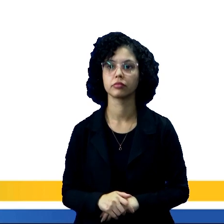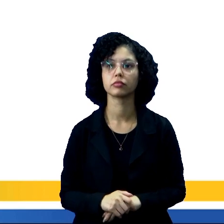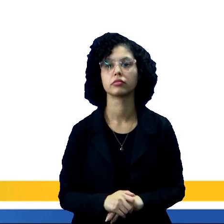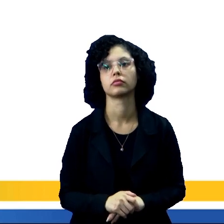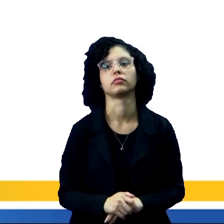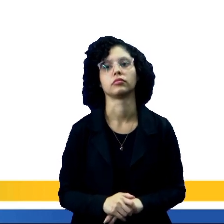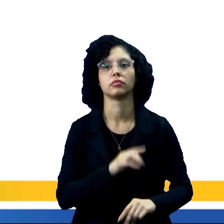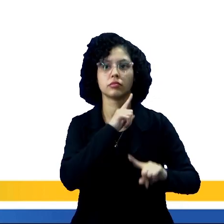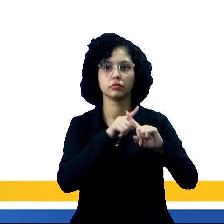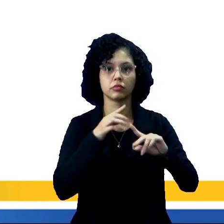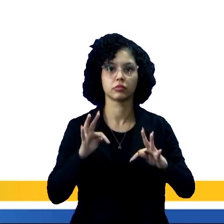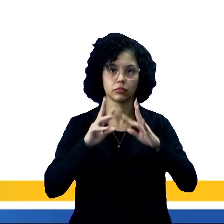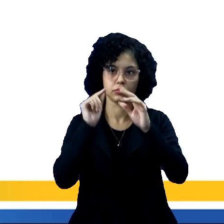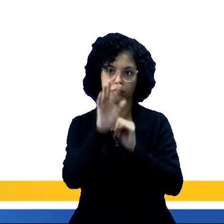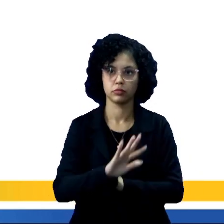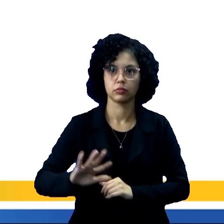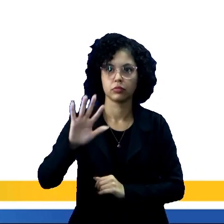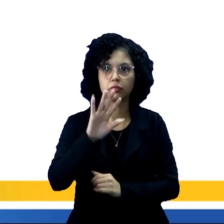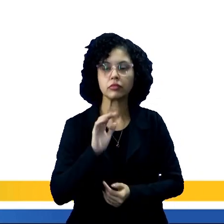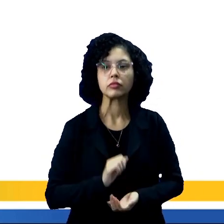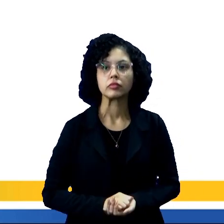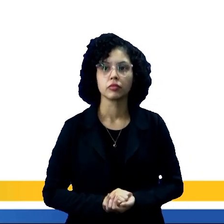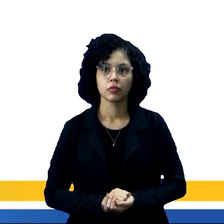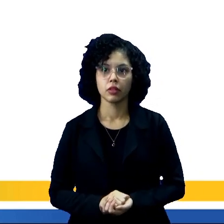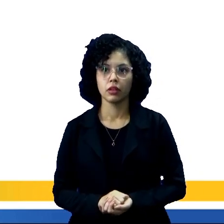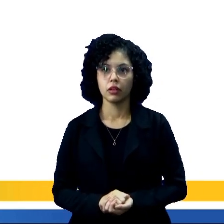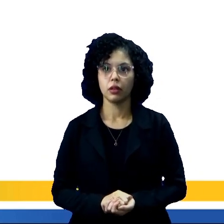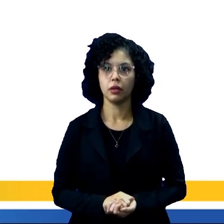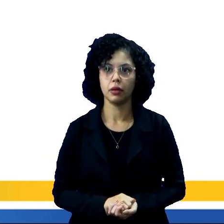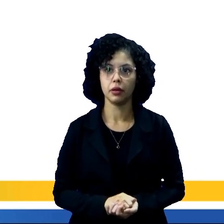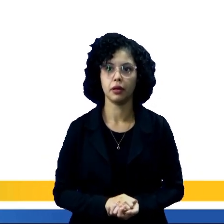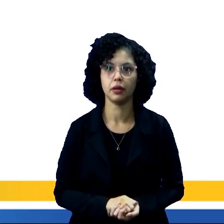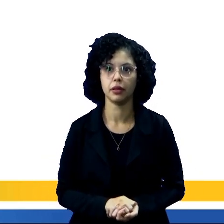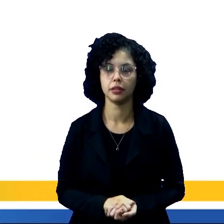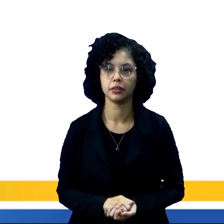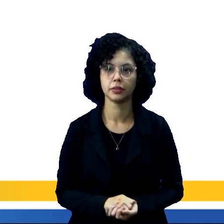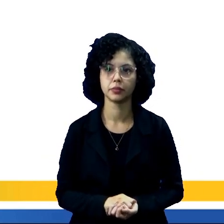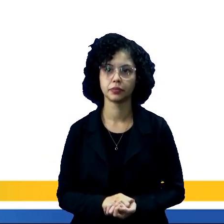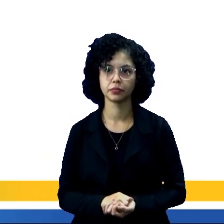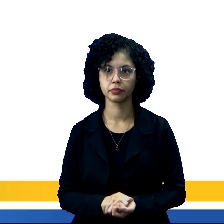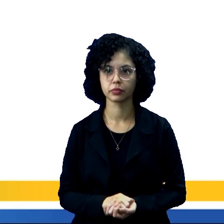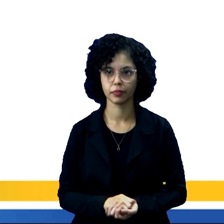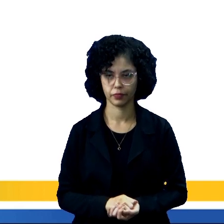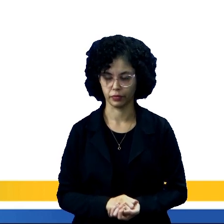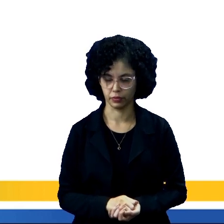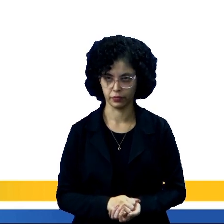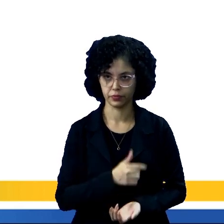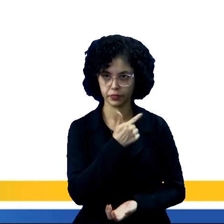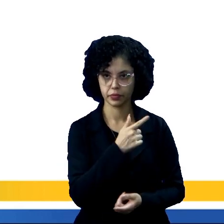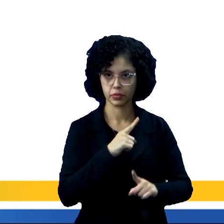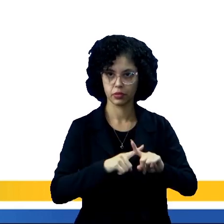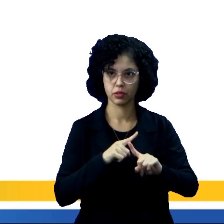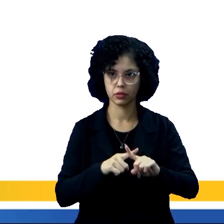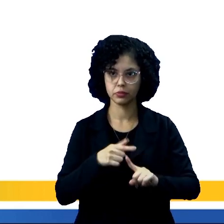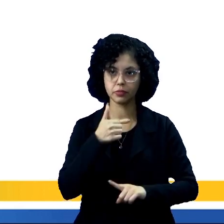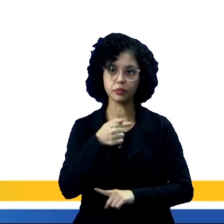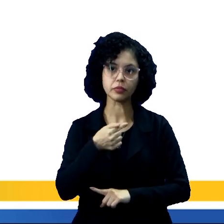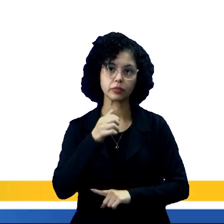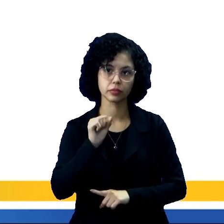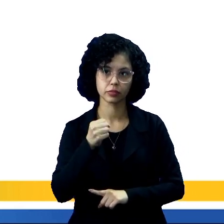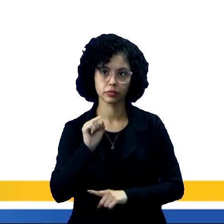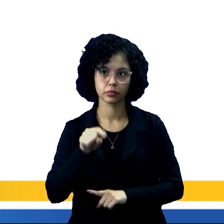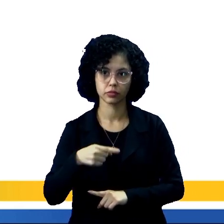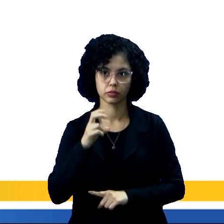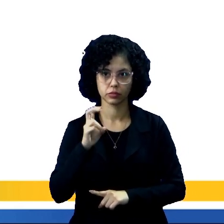questão. Multiplicando todos, tá? Multiplicando todos. 2 vezes